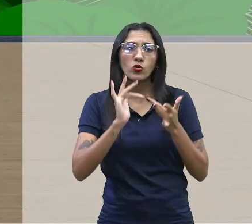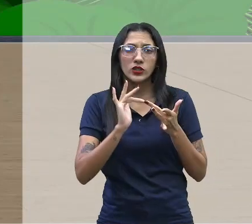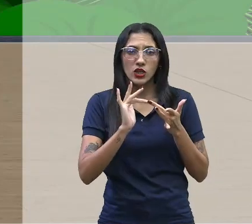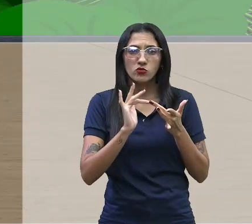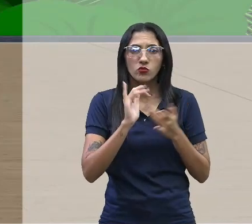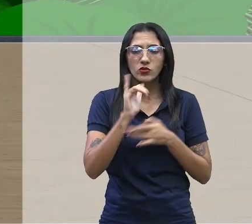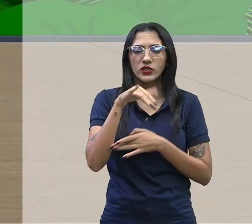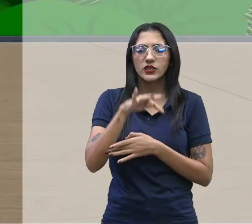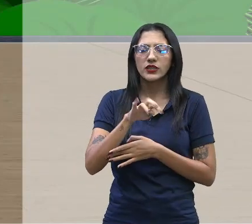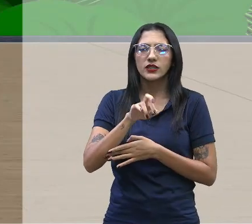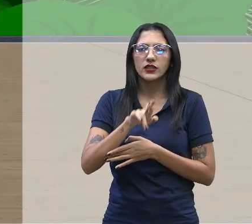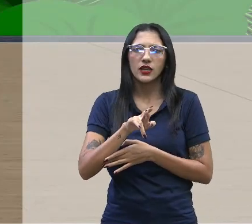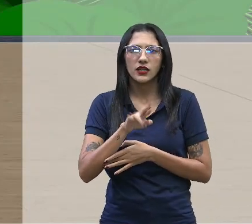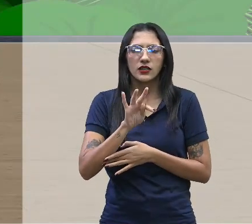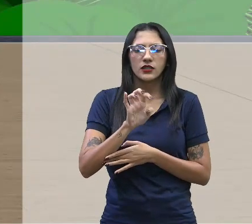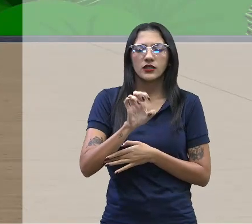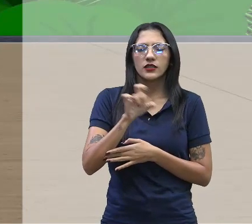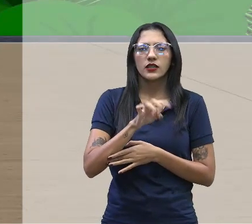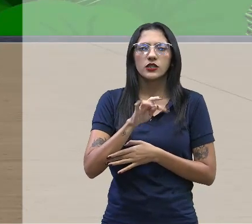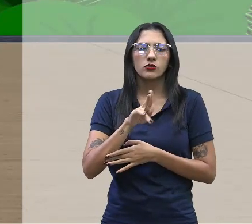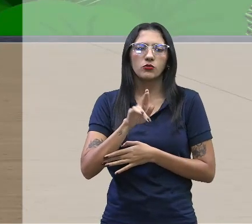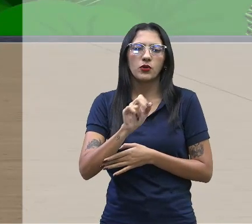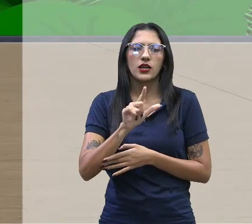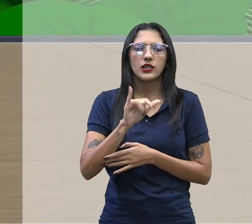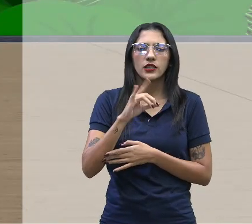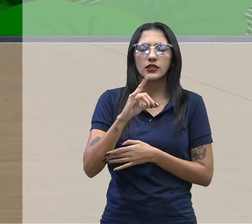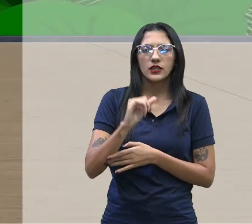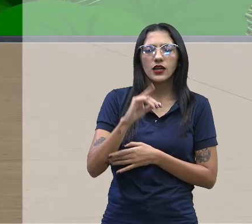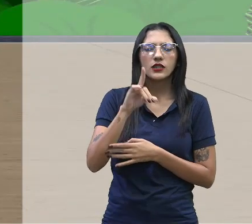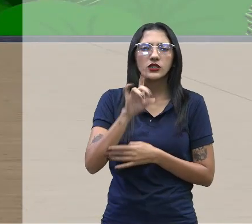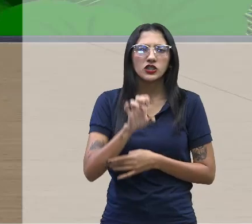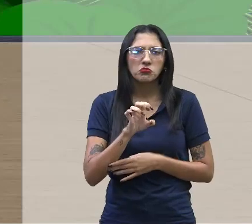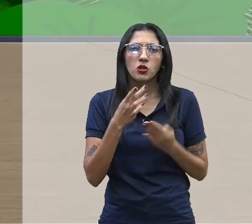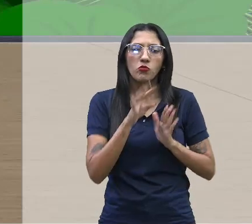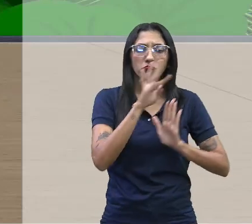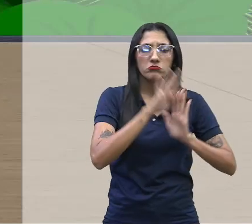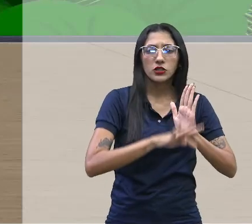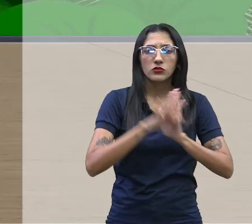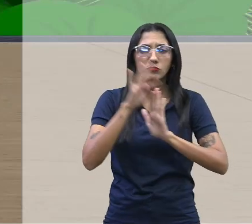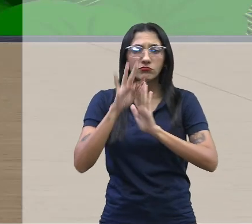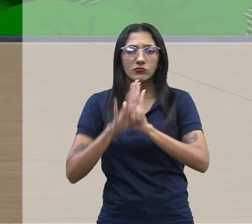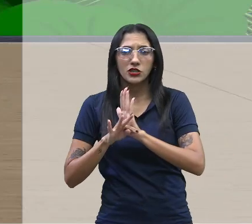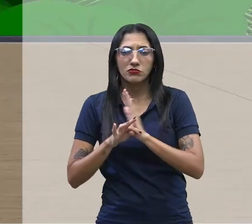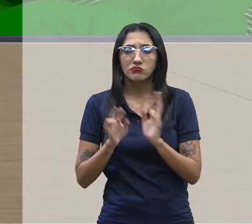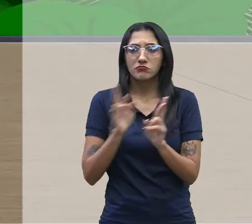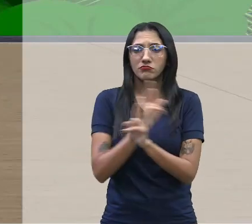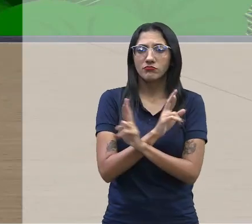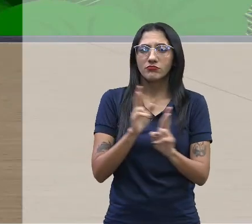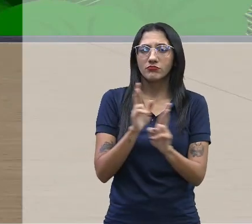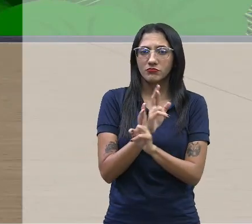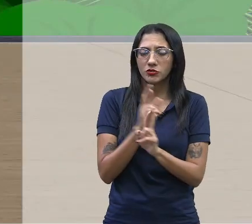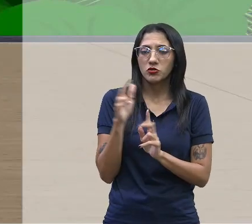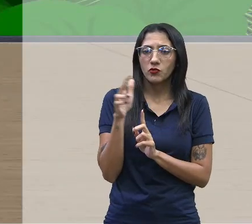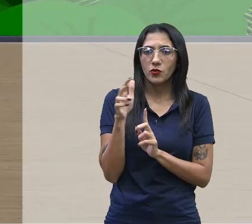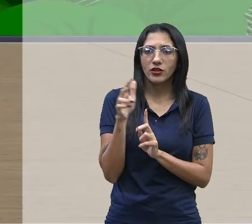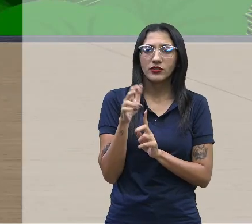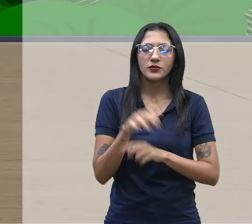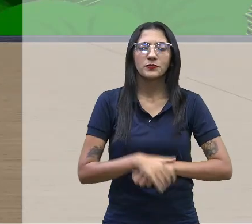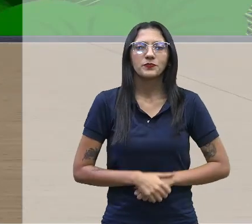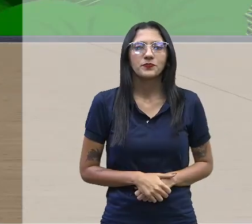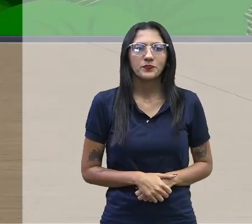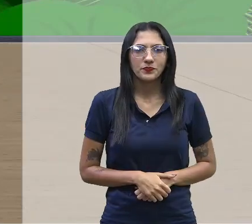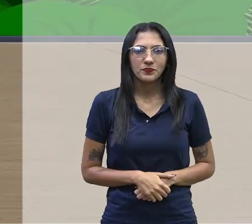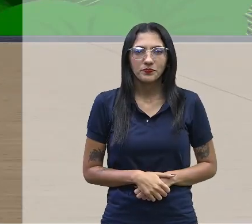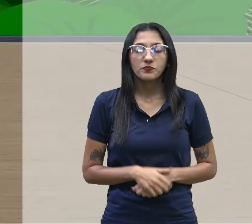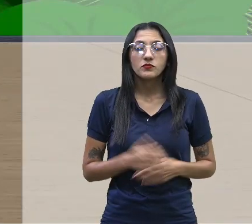intertextualidade. É um fenômeno linguístico que trabalha-se na teoria textual, tá? Então, observem aí que